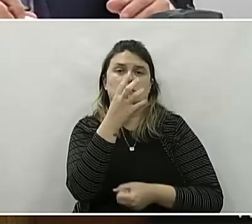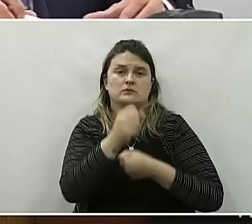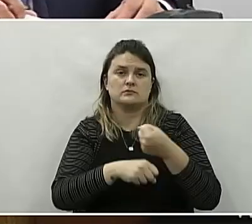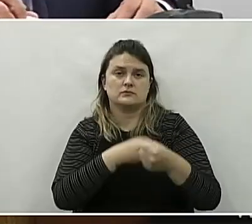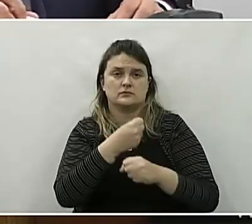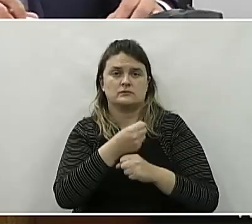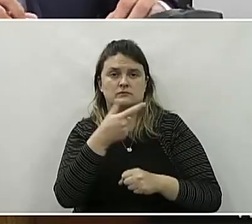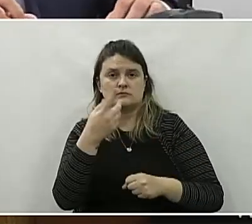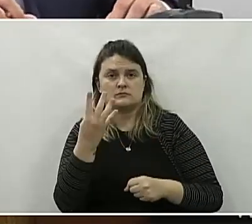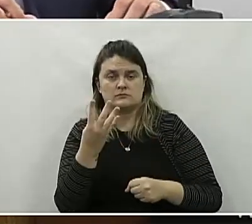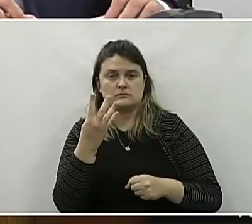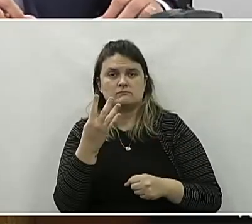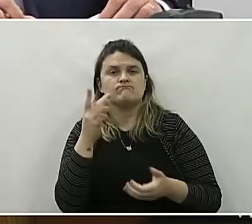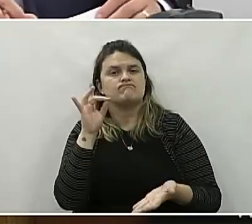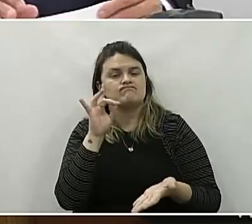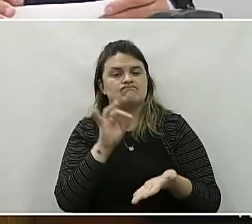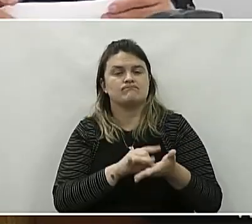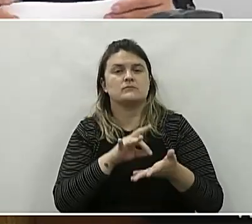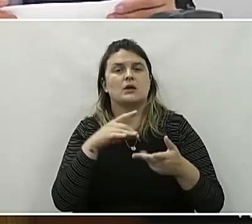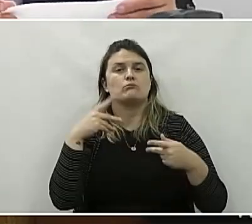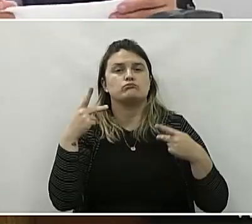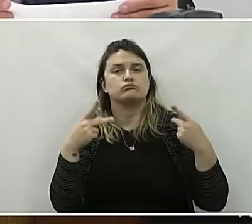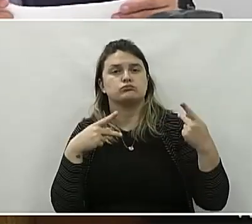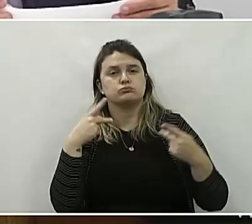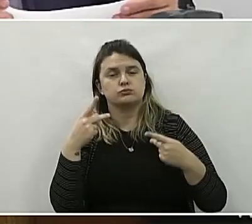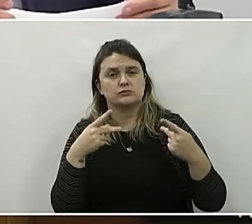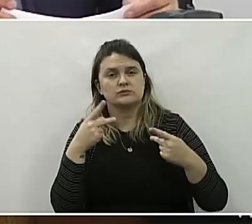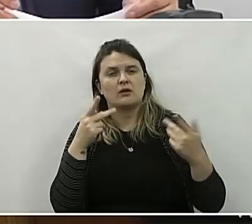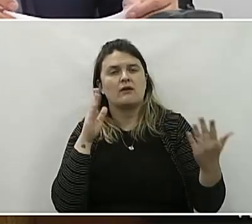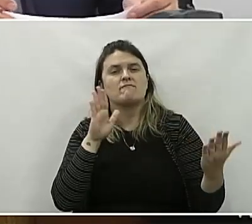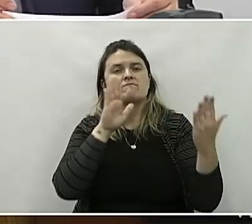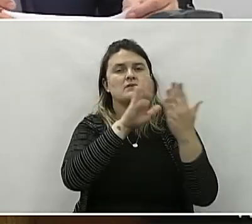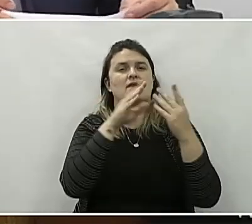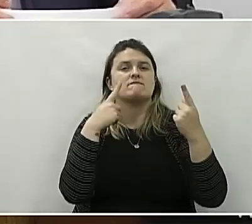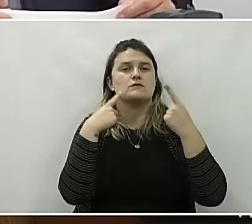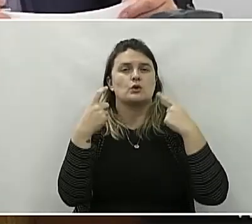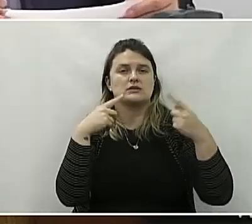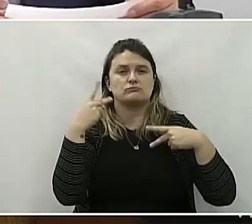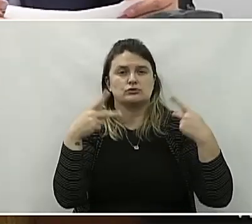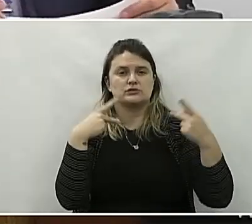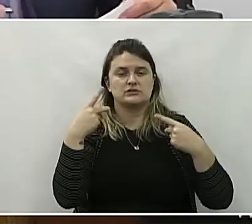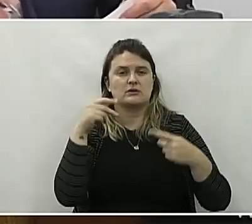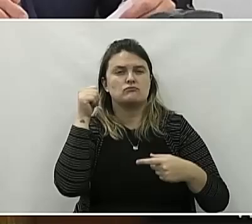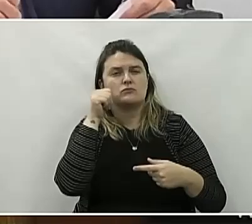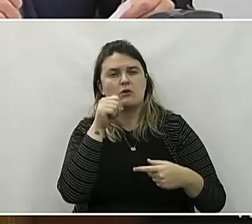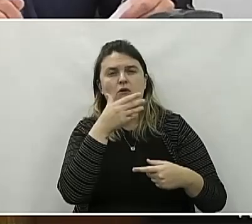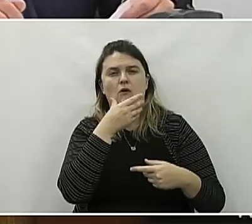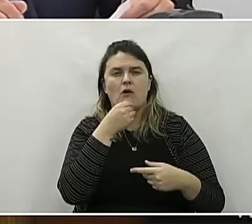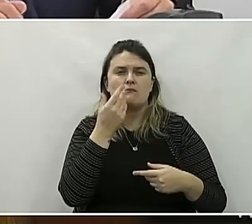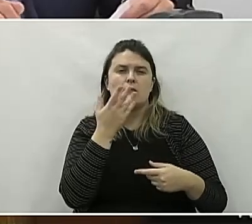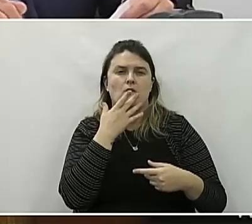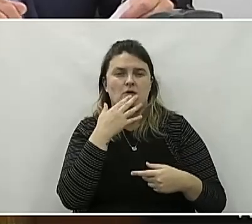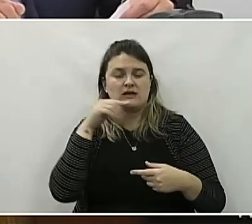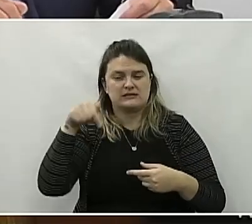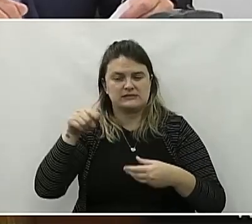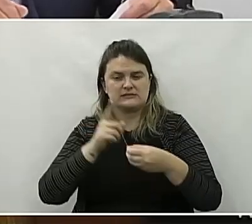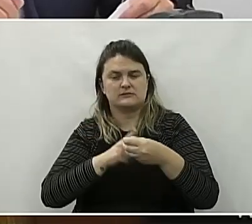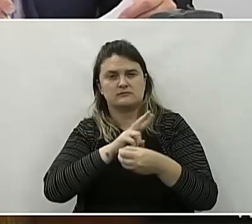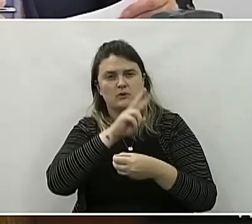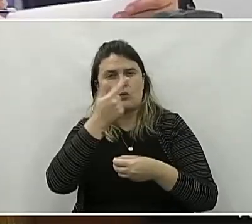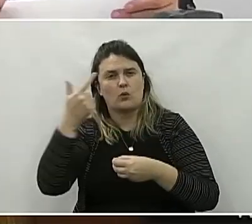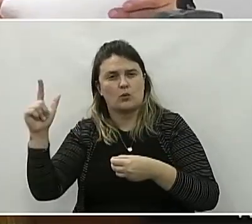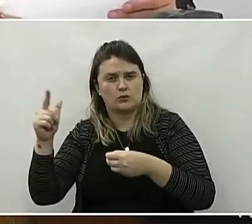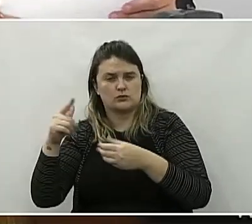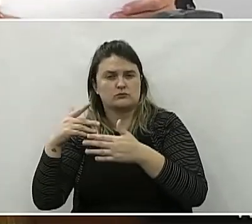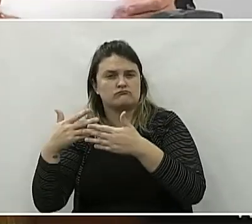.2024. que institui a política municipal de enfrentamento à violência política de gênero e raça, em união da Vitória e da outras providências.